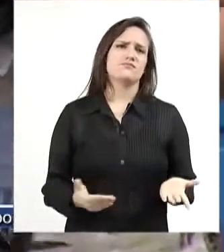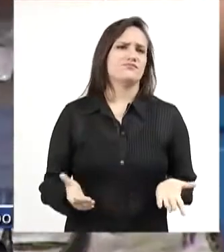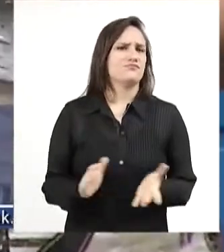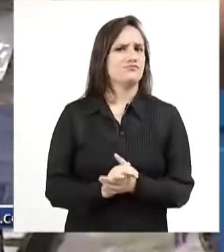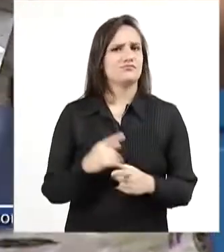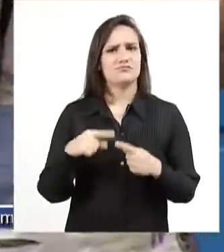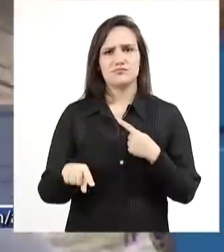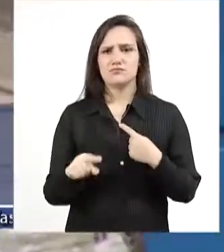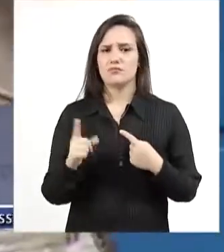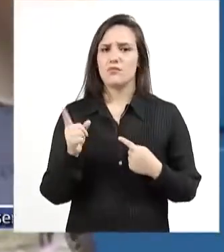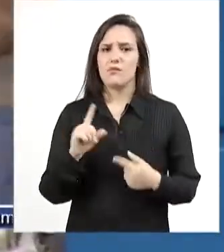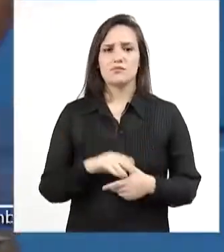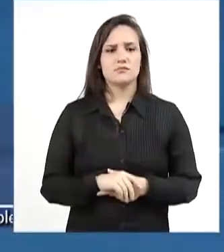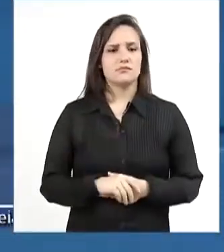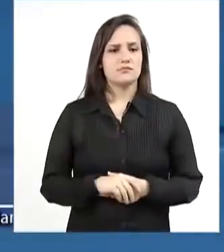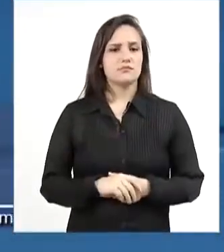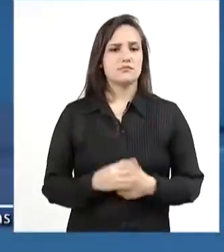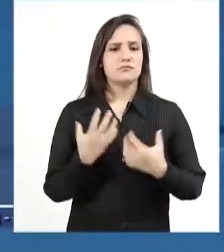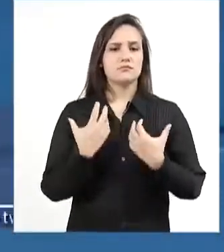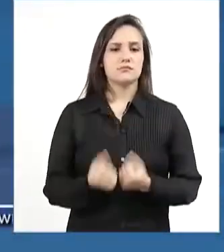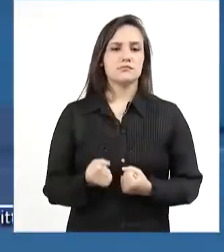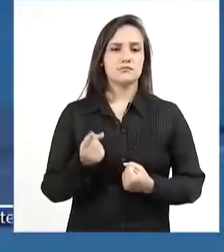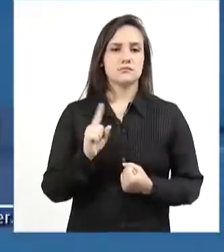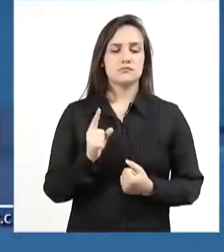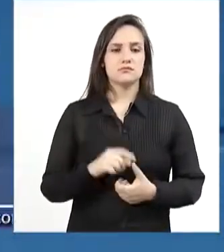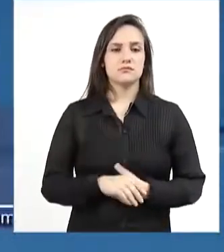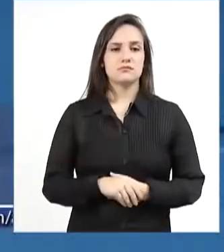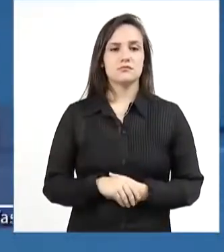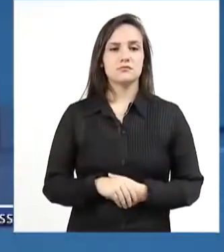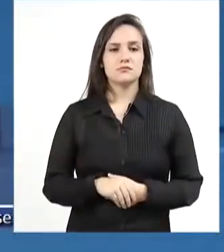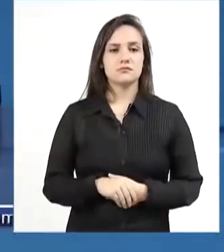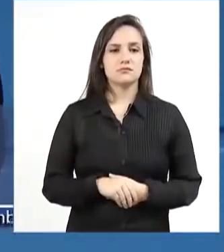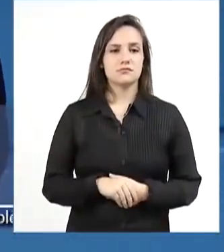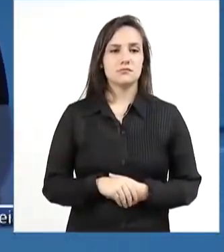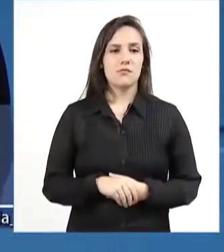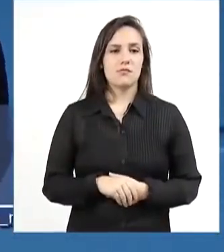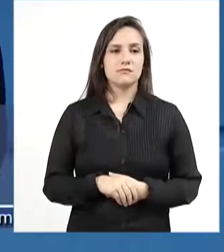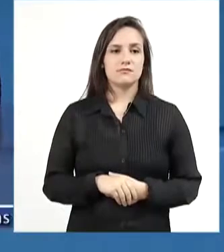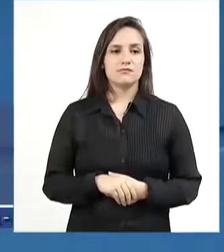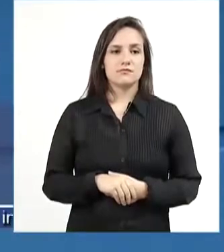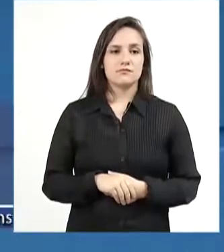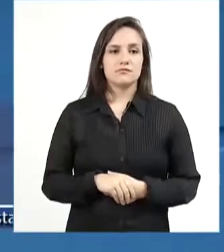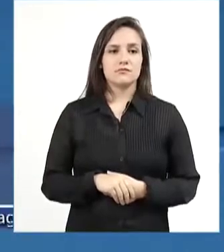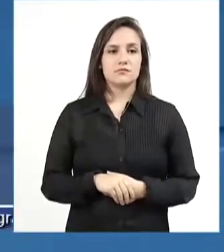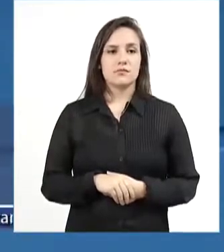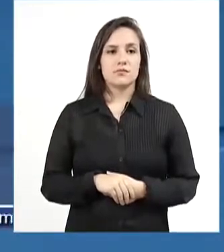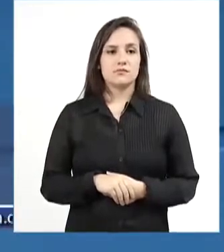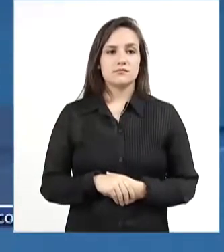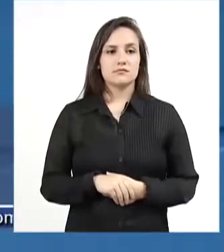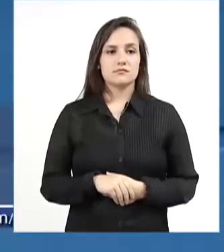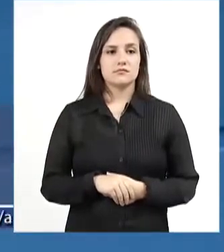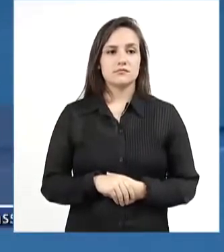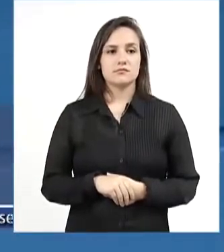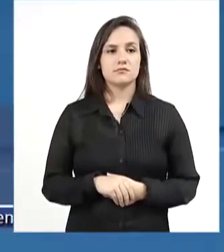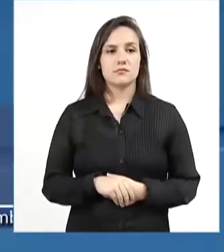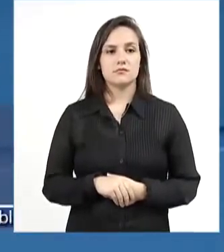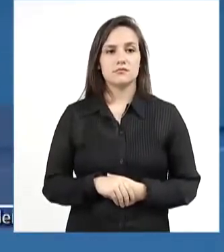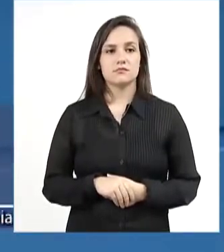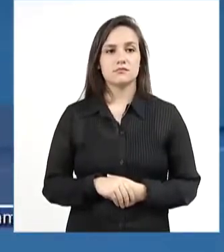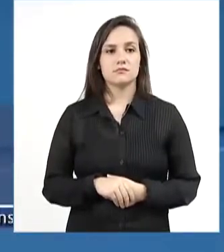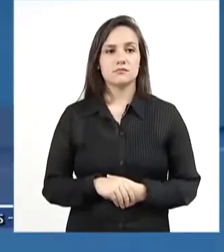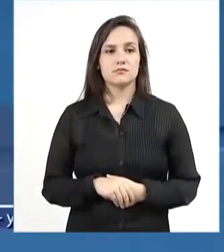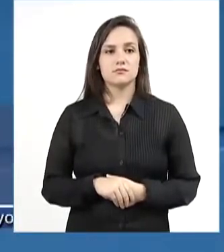deputado Coronel Davi, que não dá para suportar. Não dá para suportar. Então, eu vou deixar essa moção de pesar